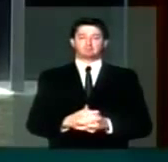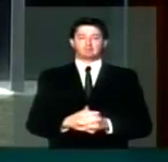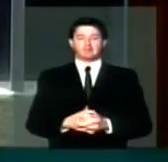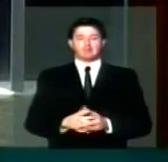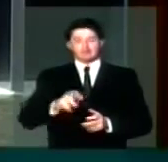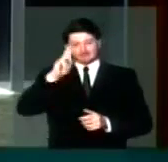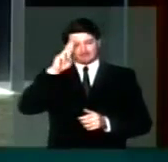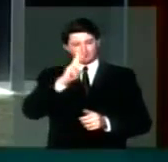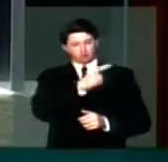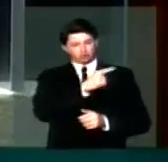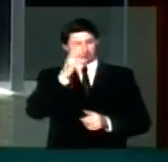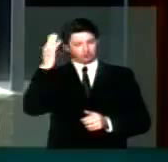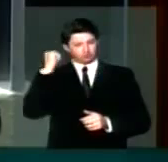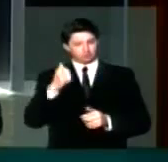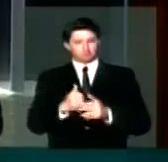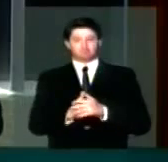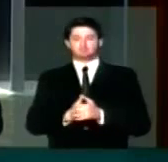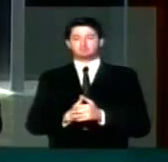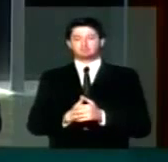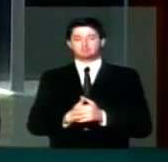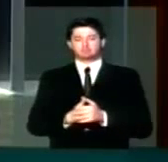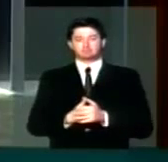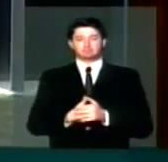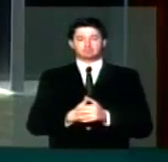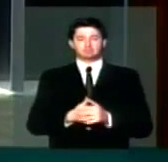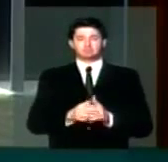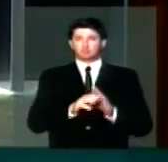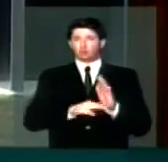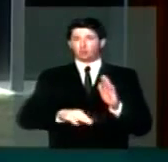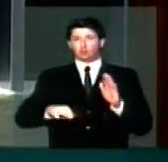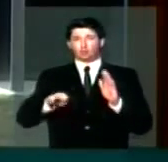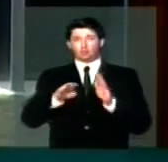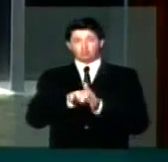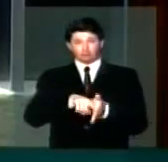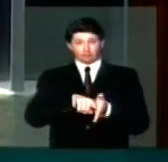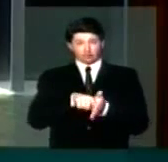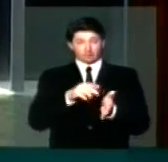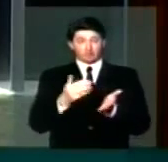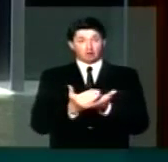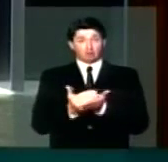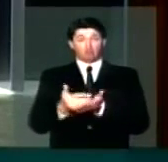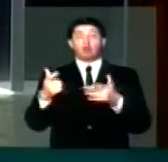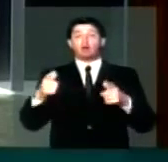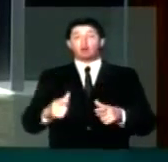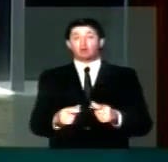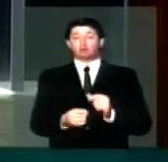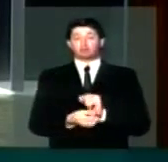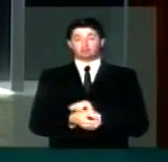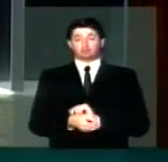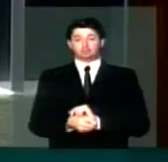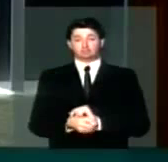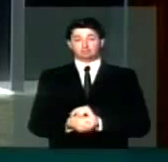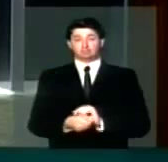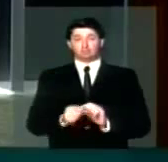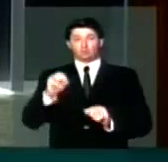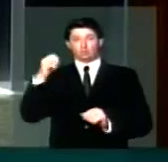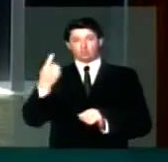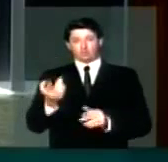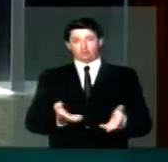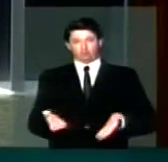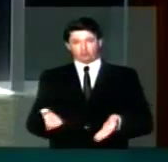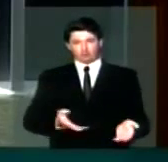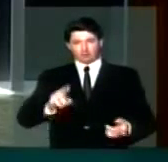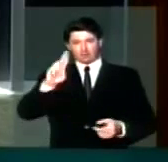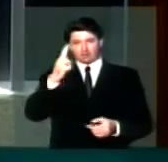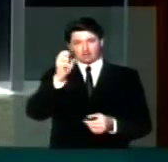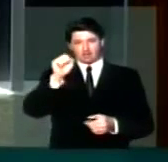Como os senhores sabem, toda esta investigação surge a partir do momento em que um ex-funcionário